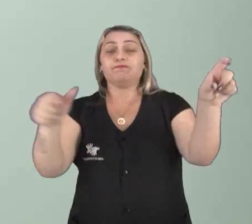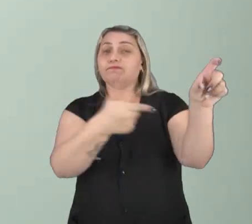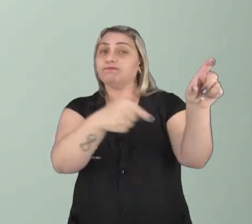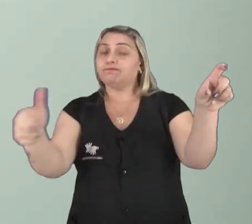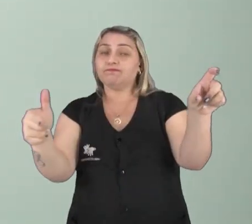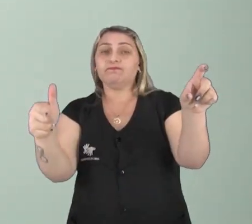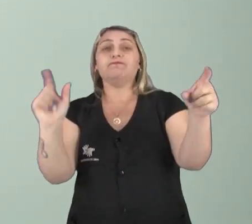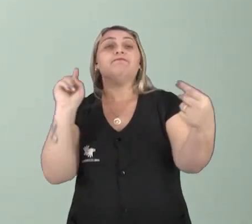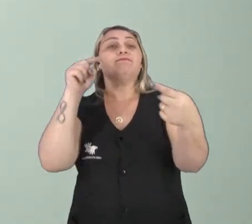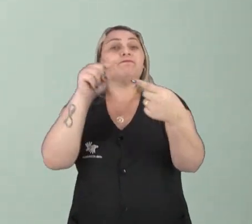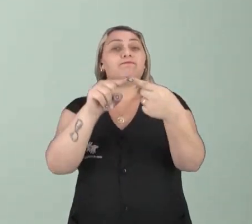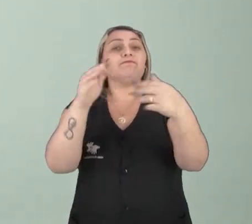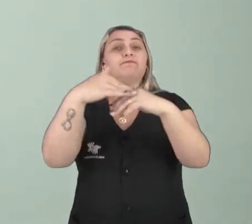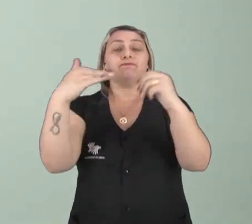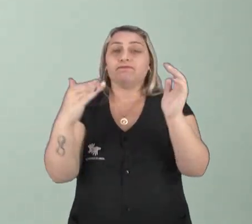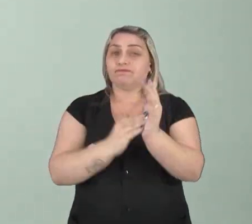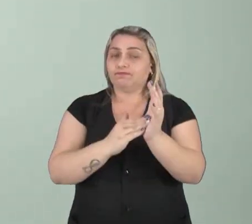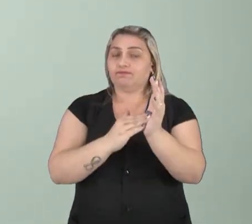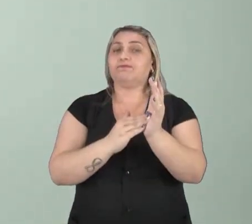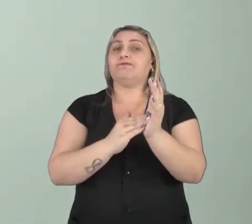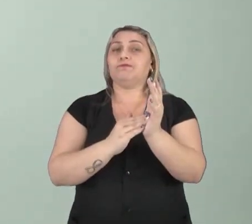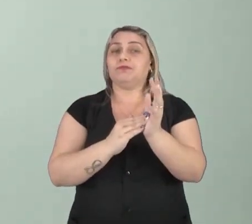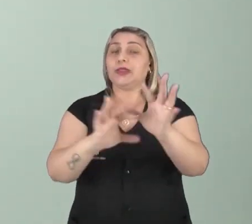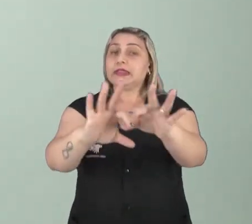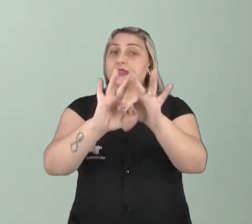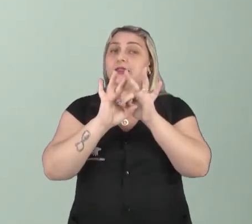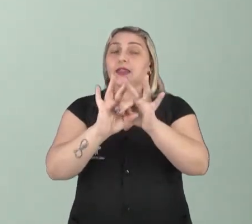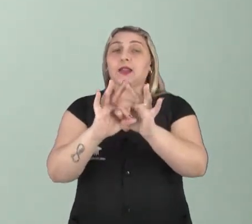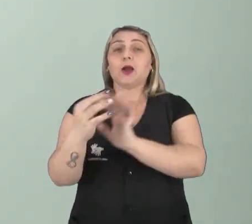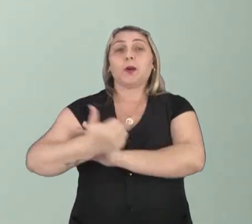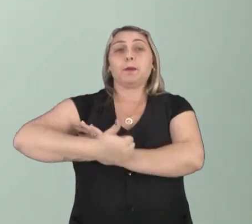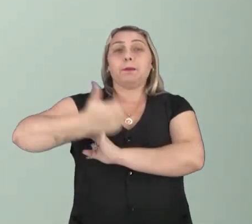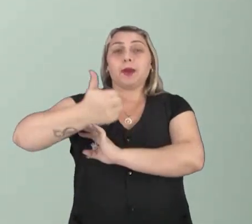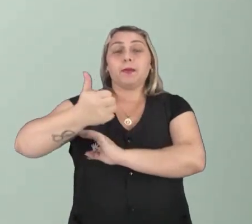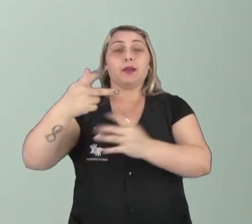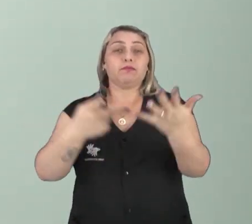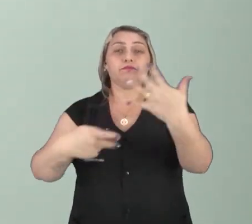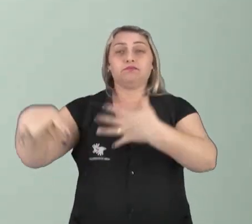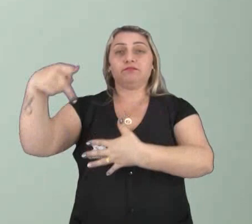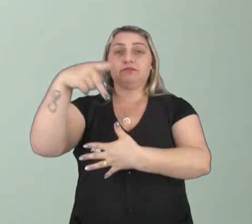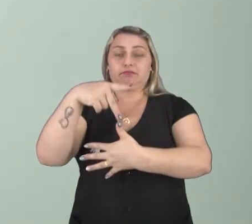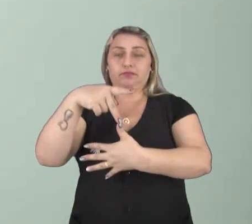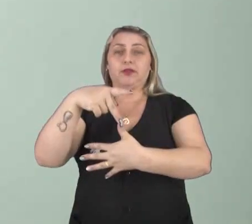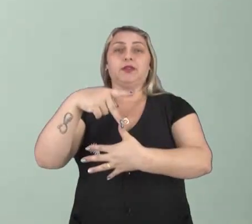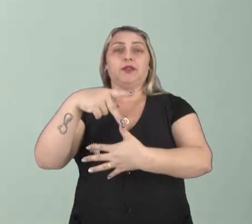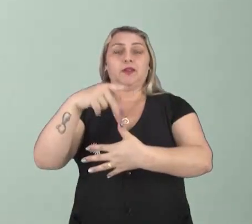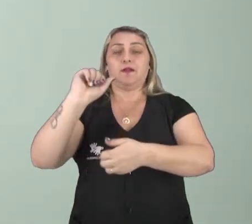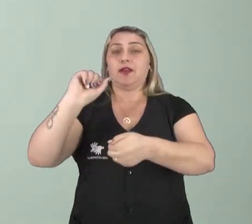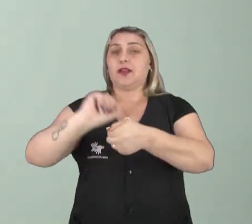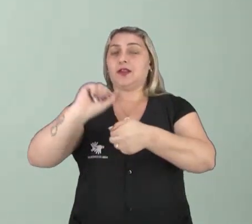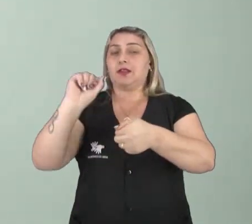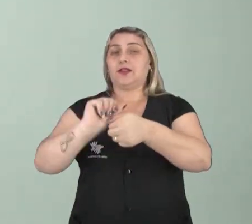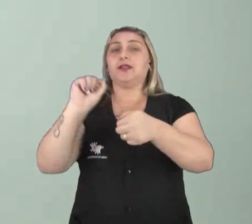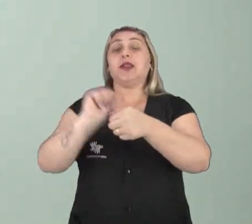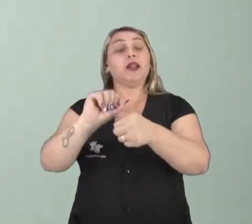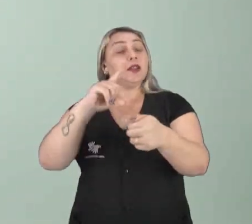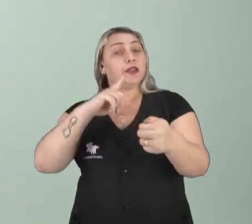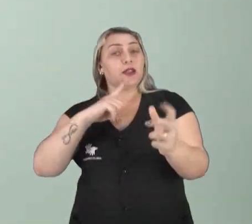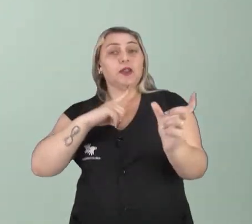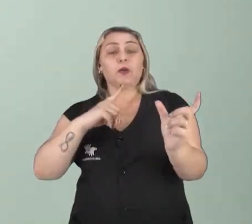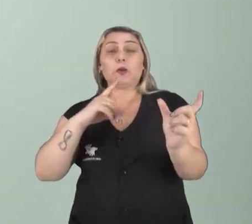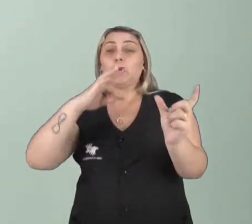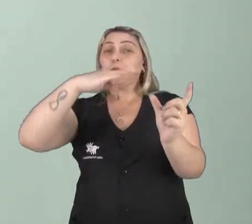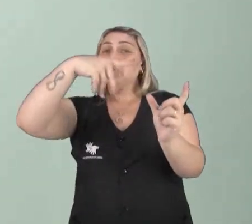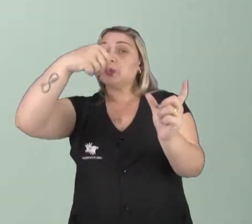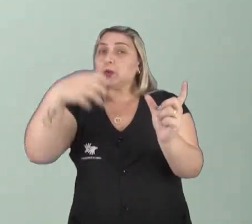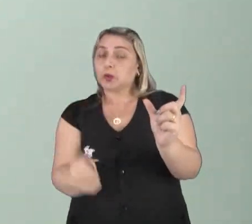tem um sentido completo, ela vai se ligar com a primeira, que é a principal, tornando assim, tendo todo